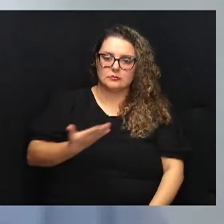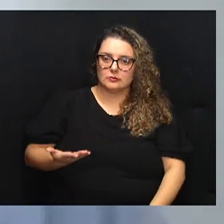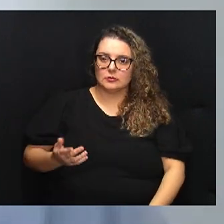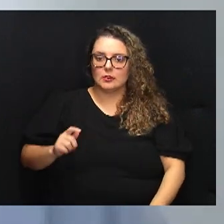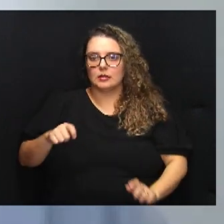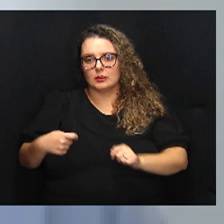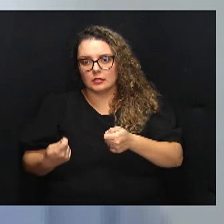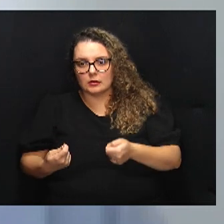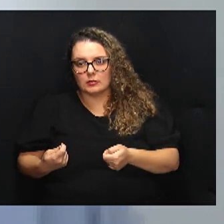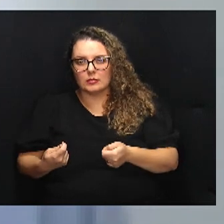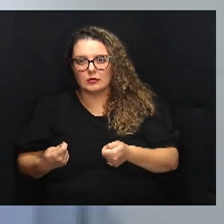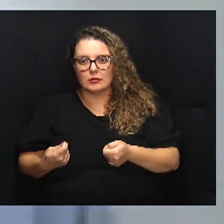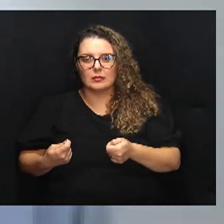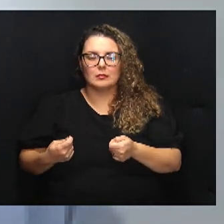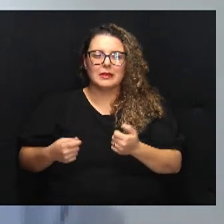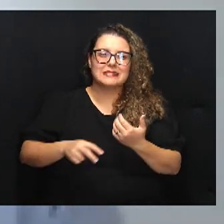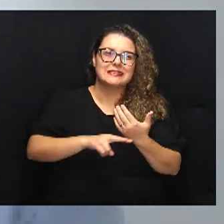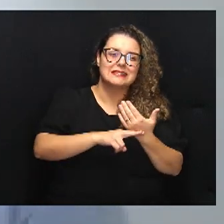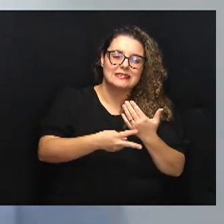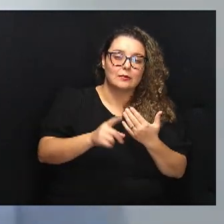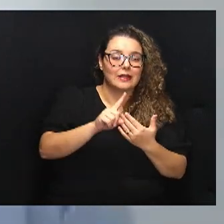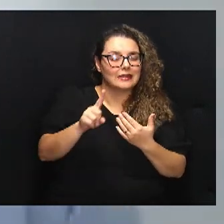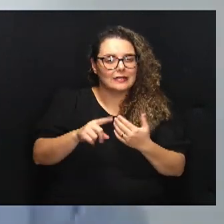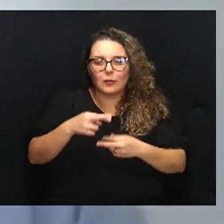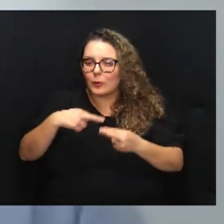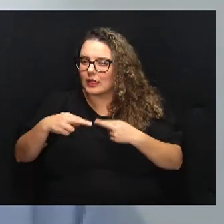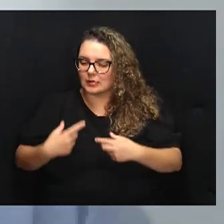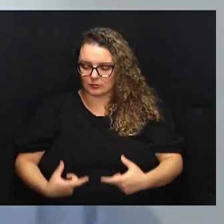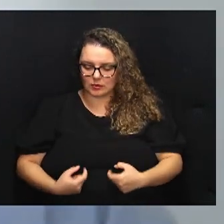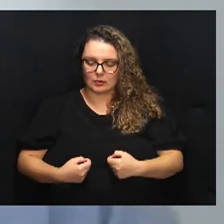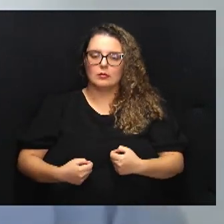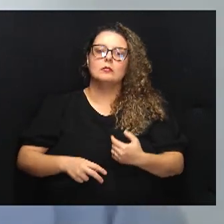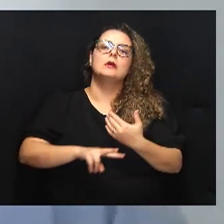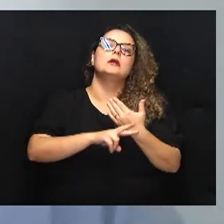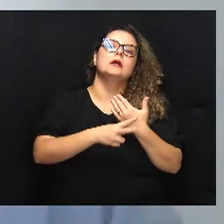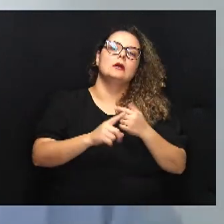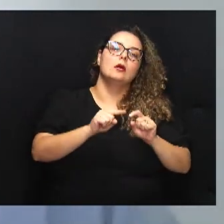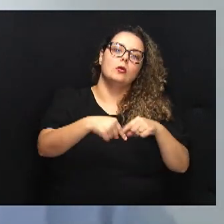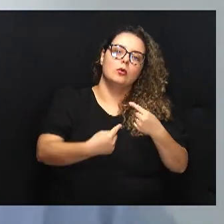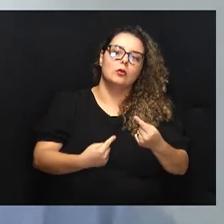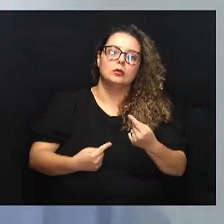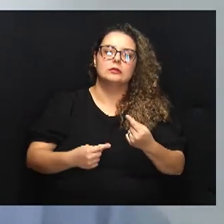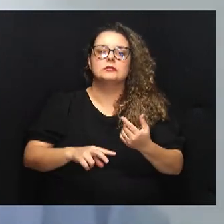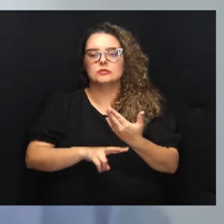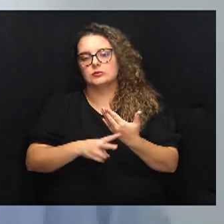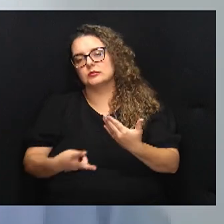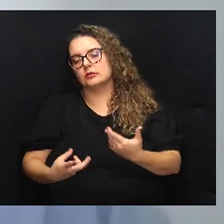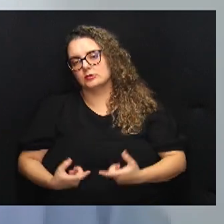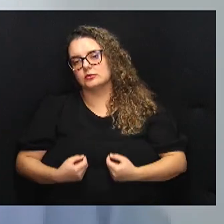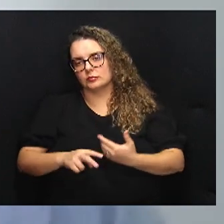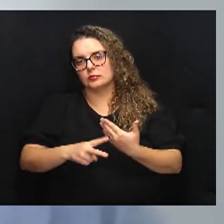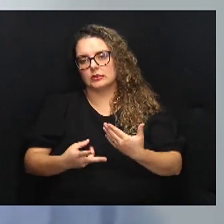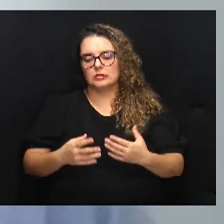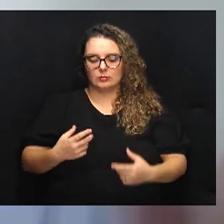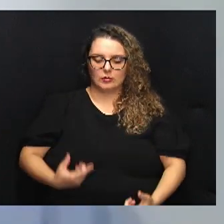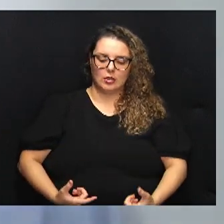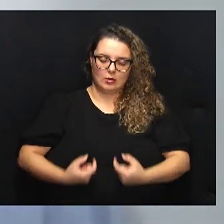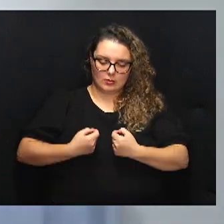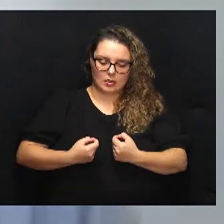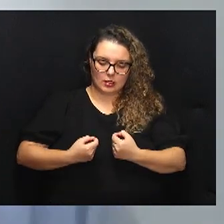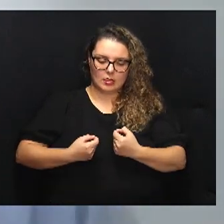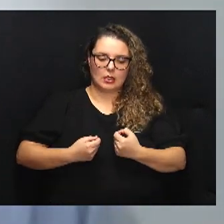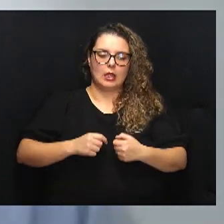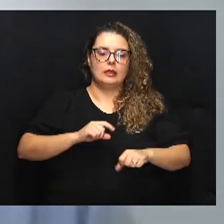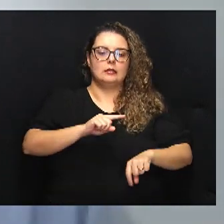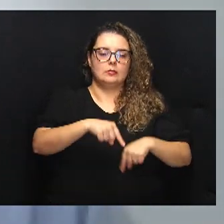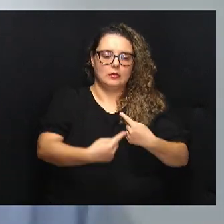mais inespecíficos, não diretamente relacionados ao tumor, mas indiretamente isso é uma causa. Então quando a gente junta, né, mudança do padrão